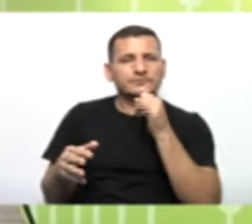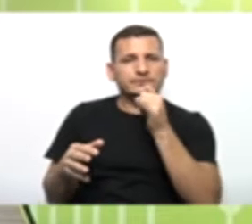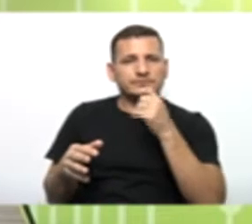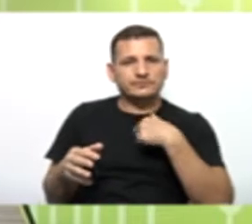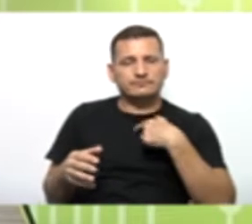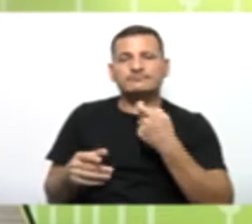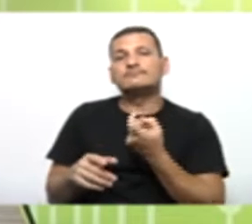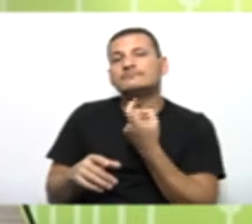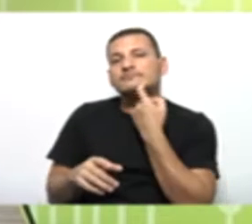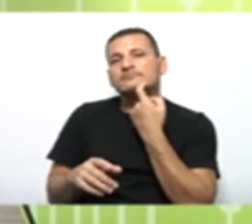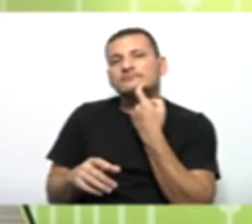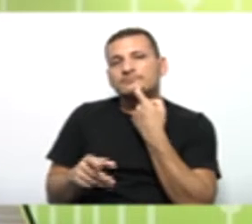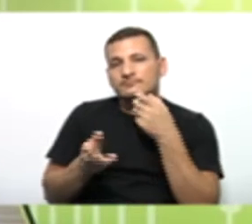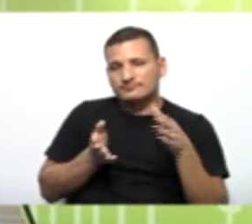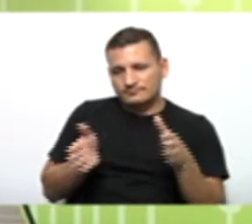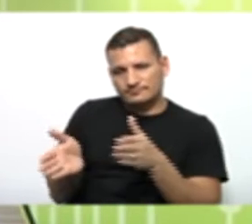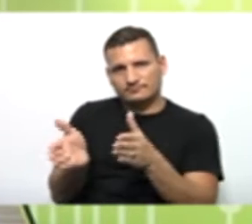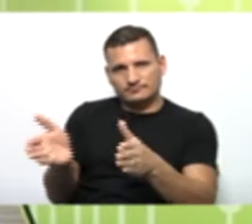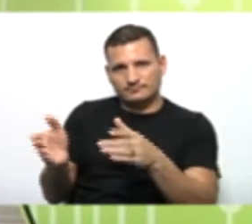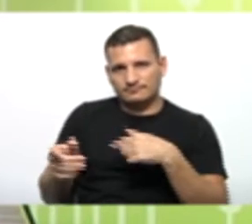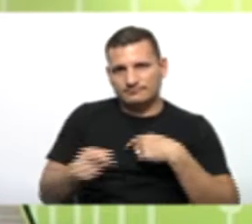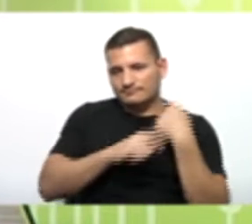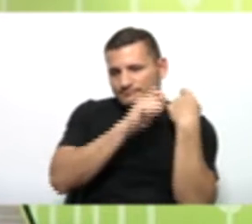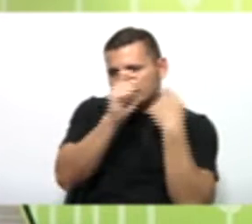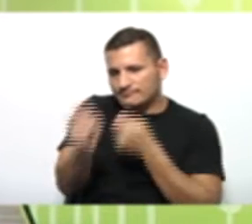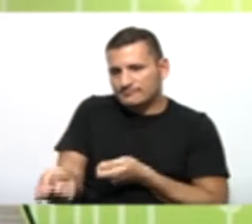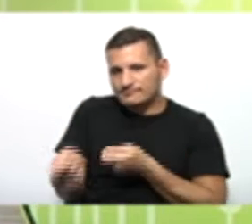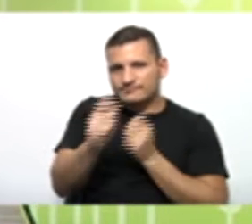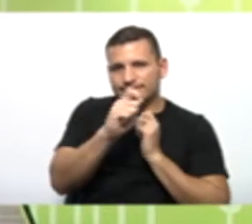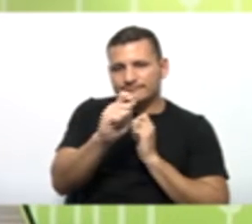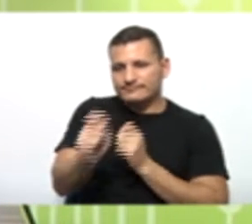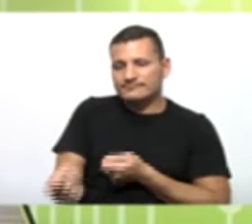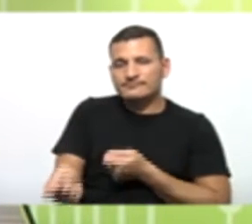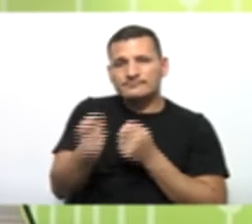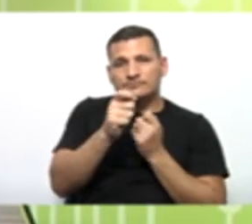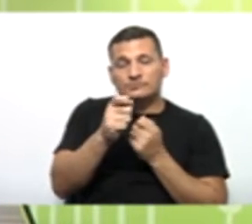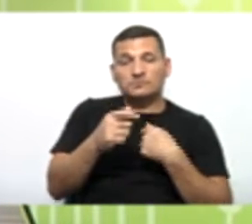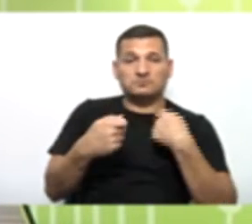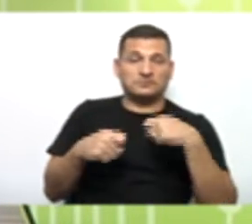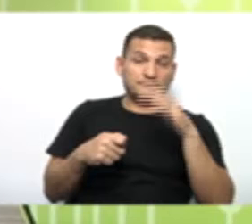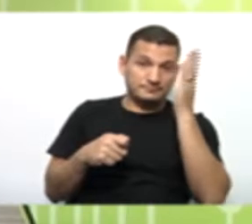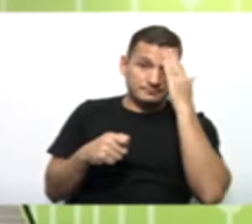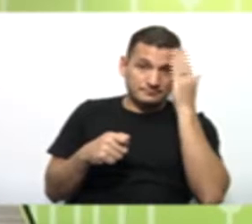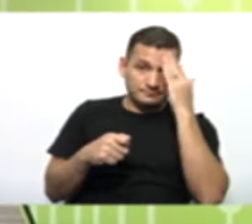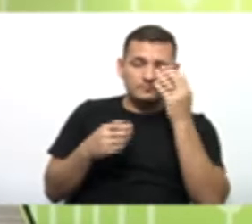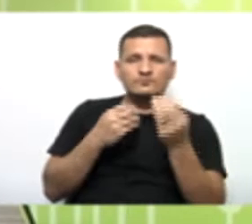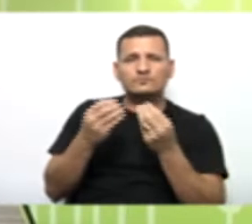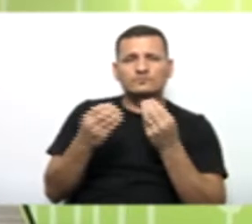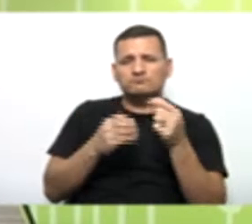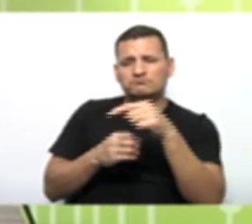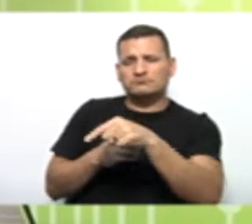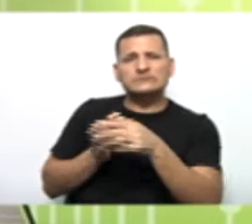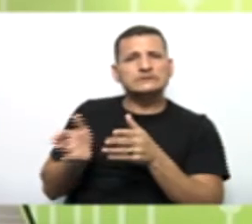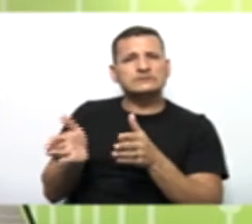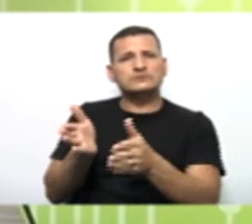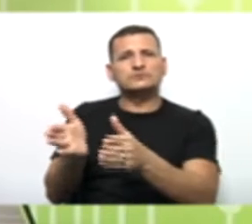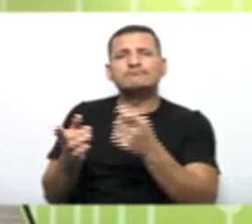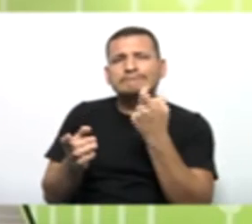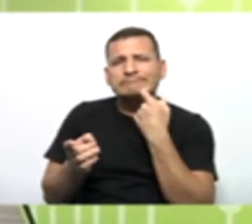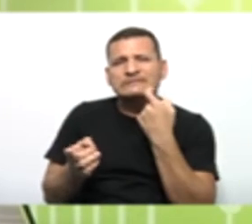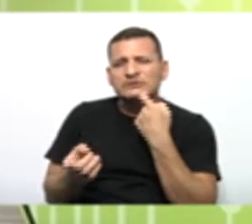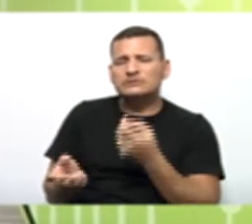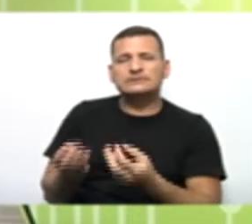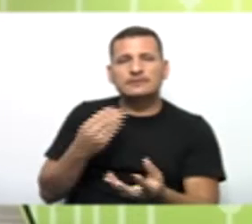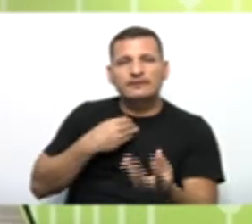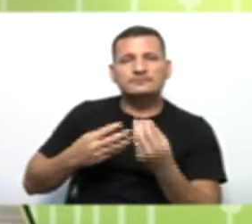de pesca em um rio, eu preciso considerar o quanto aquele rio consegue me dar de peixes todo ano, sem que para